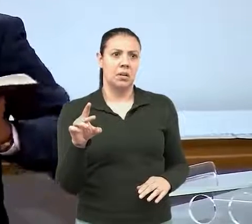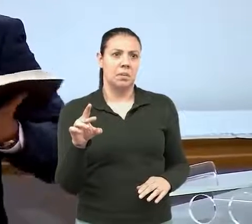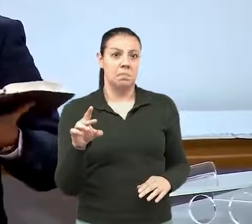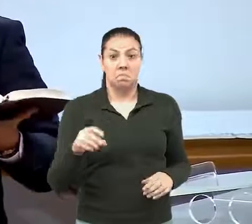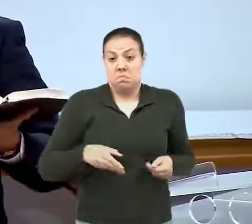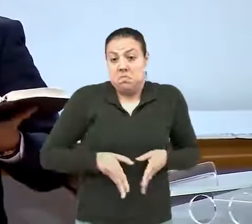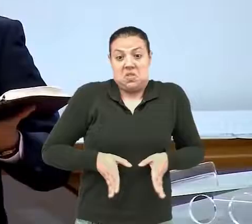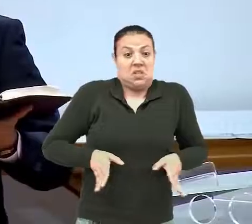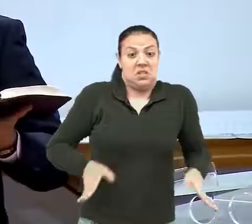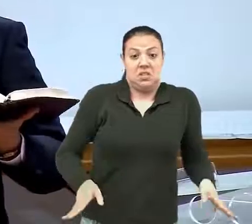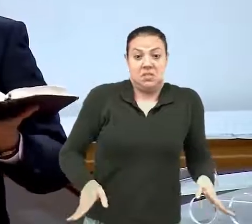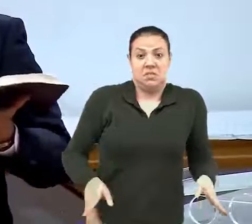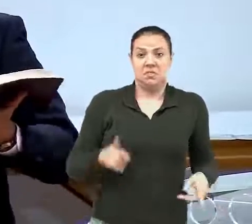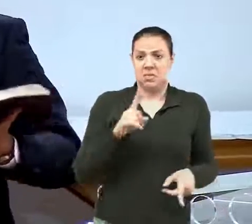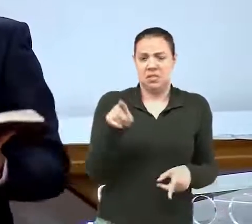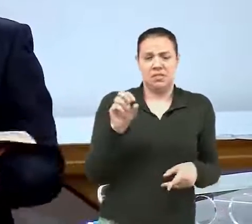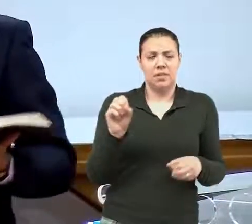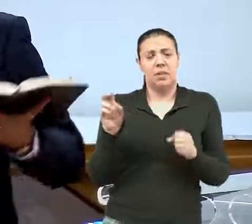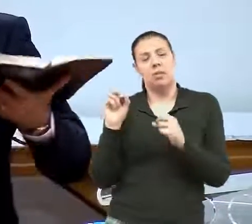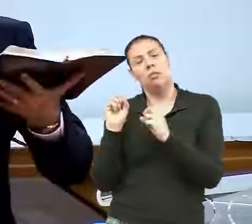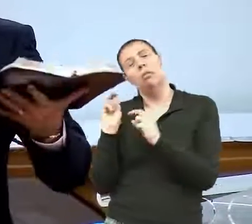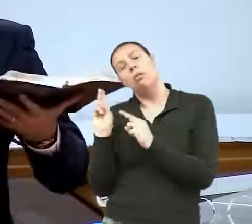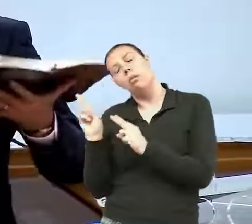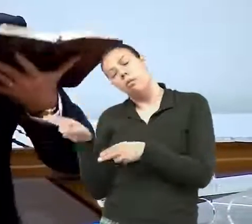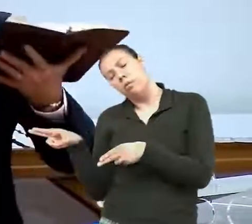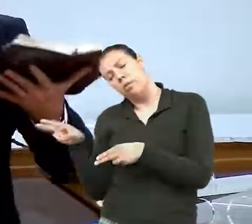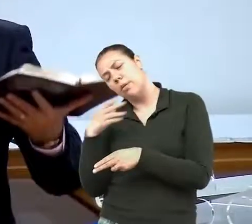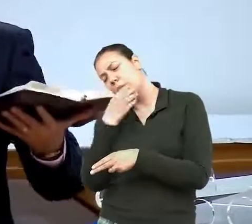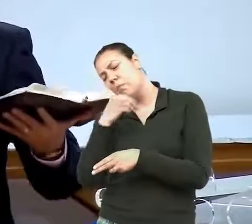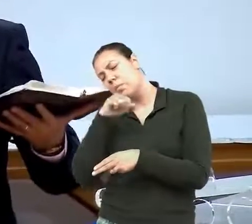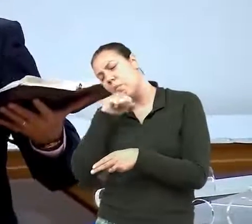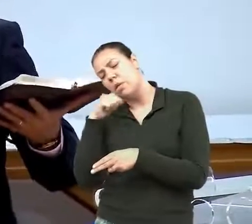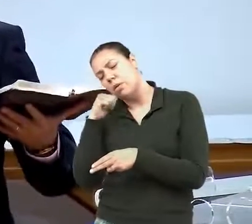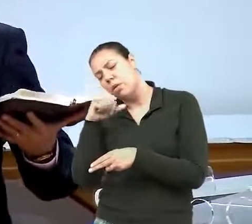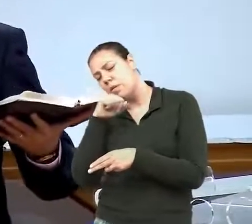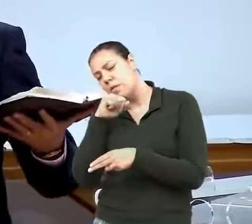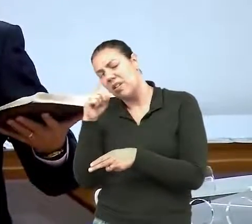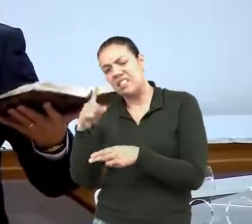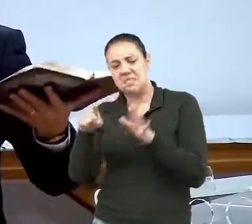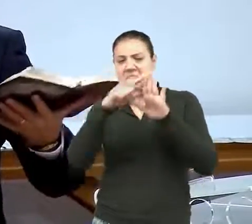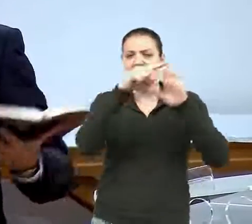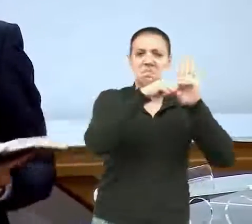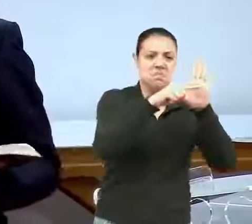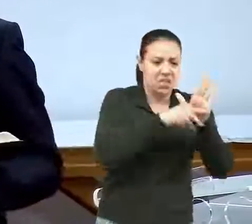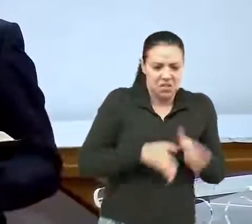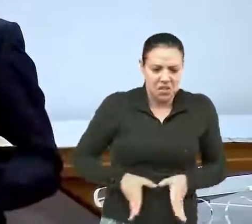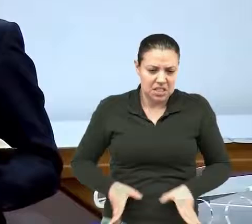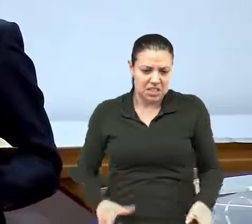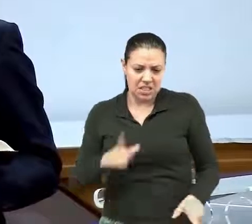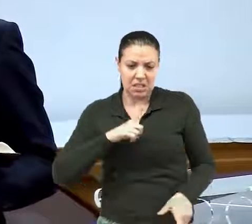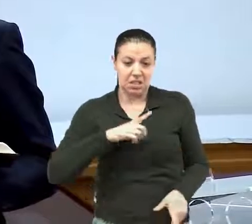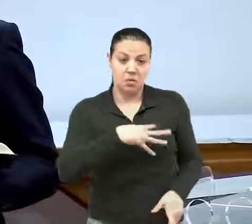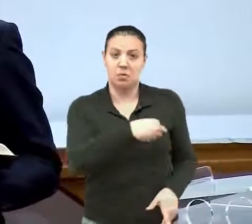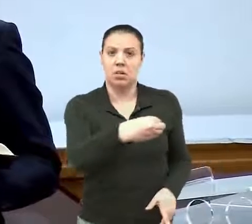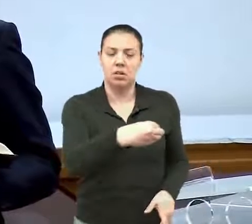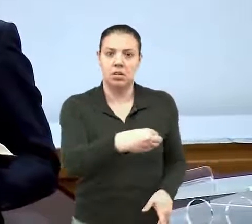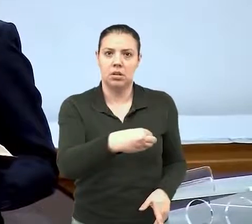um cochilo do seu pai e da sua mãe, que não planejavam o seu nascimento e você chegou assim mesmo.